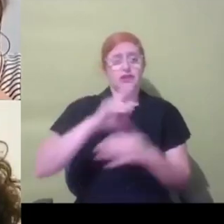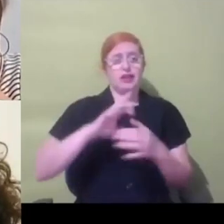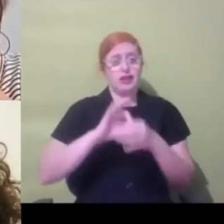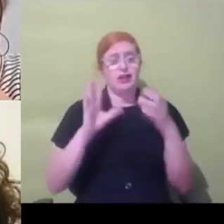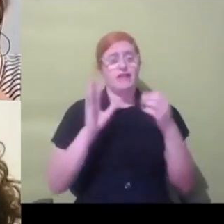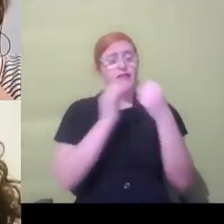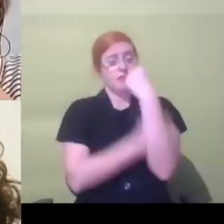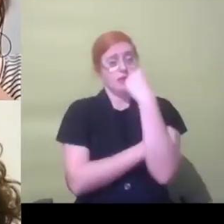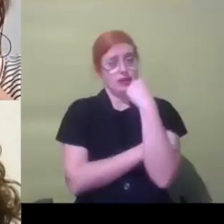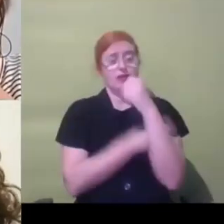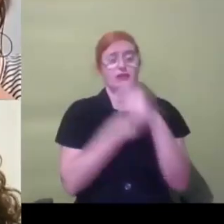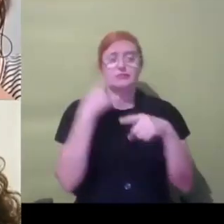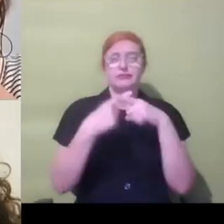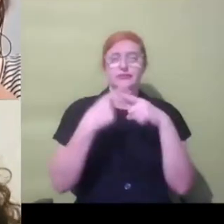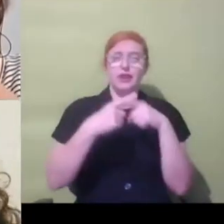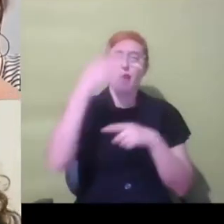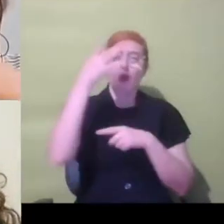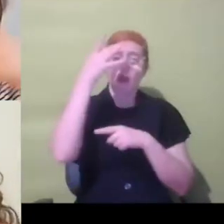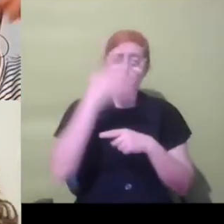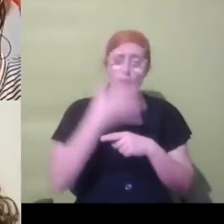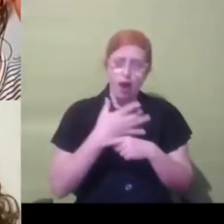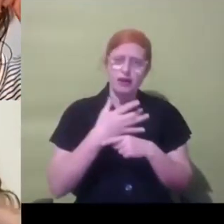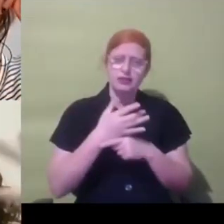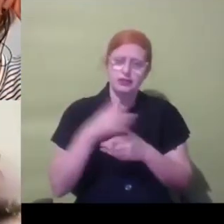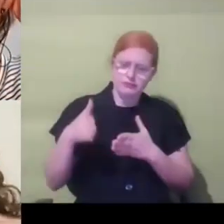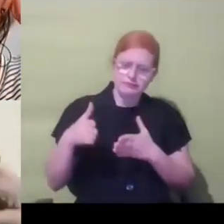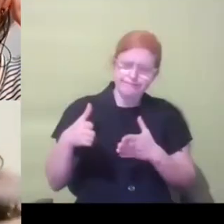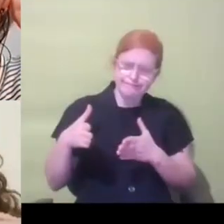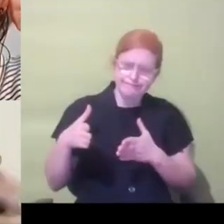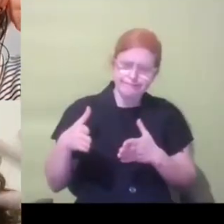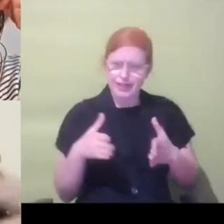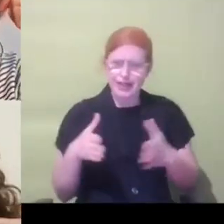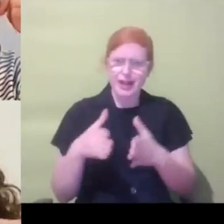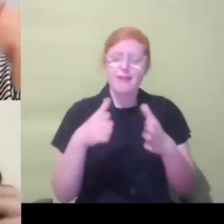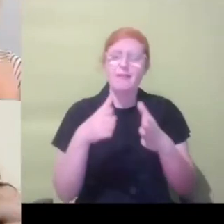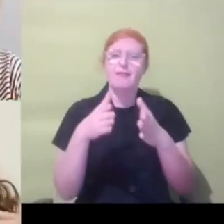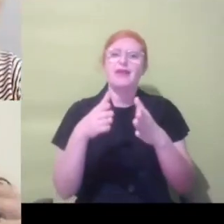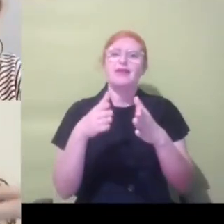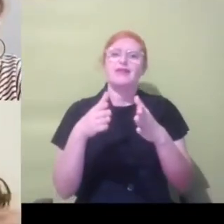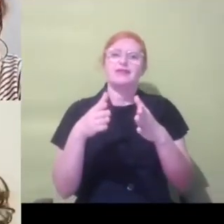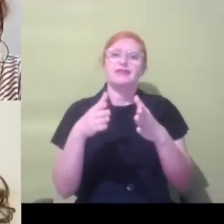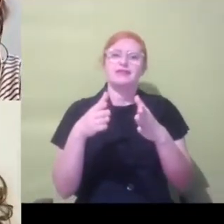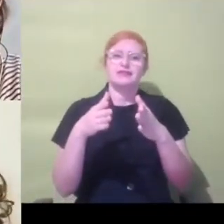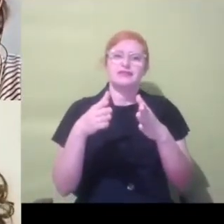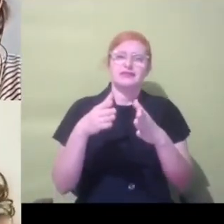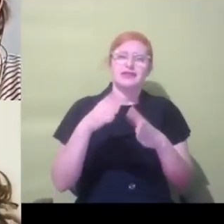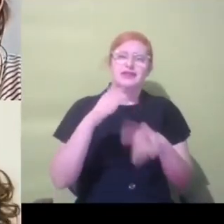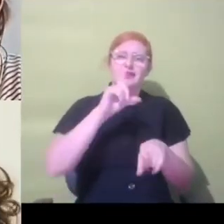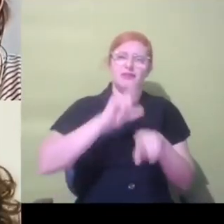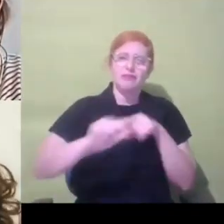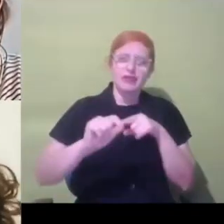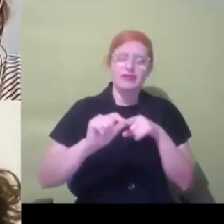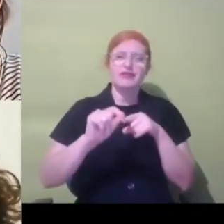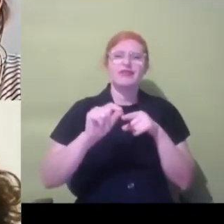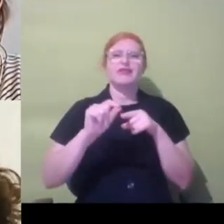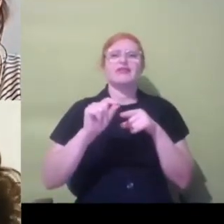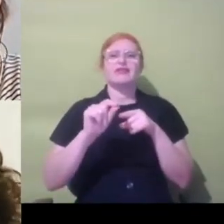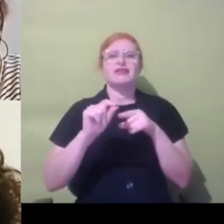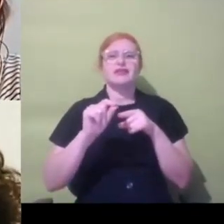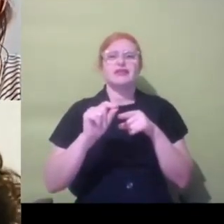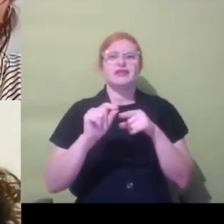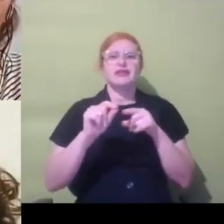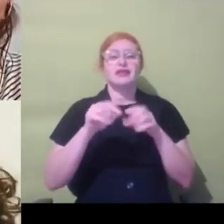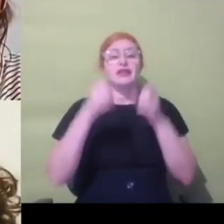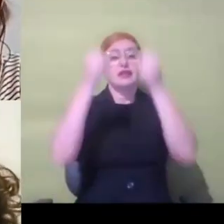Feminista, porque eu acho que os caminhos novos que a gente vai abrindo tem muito a ver com as trilhas que a gente percorreu até aqui,